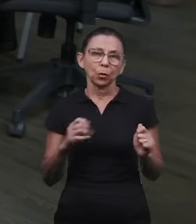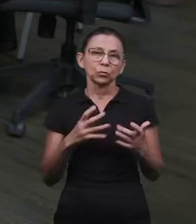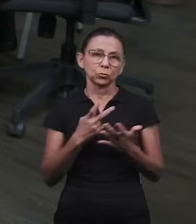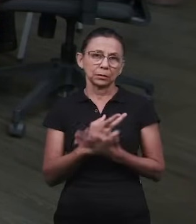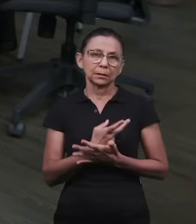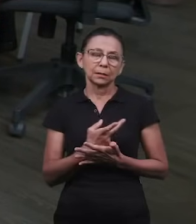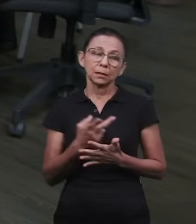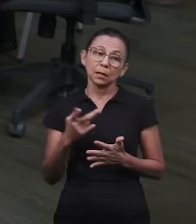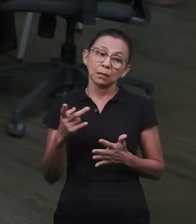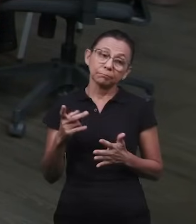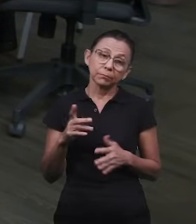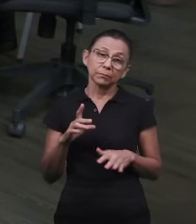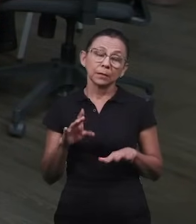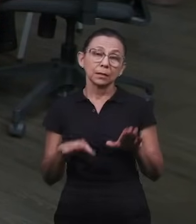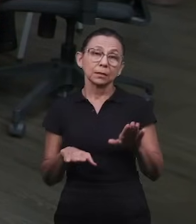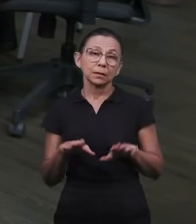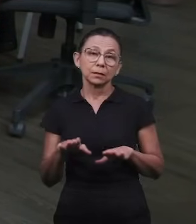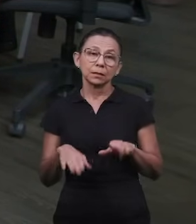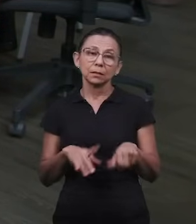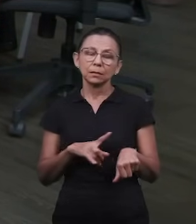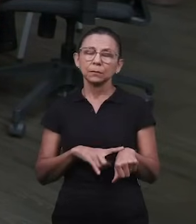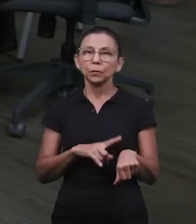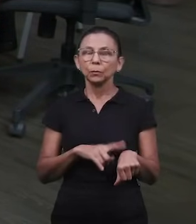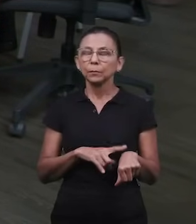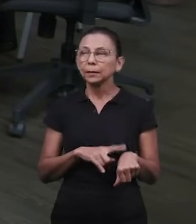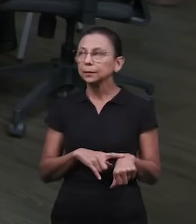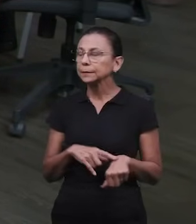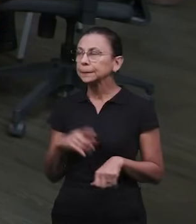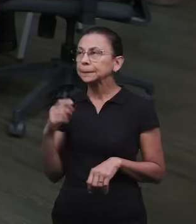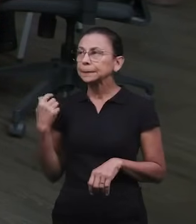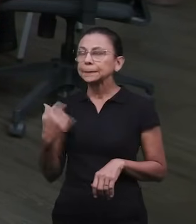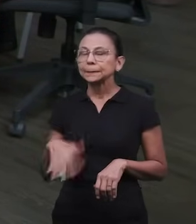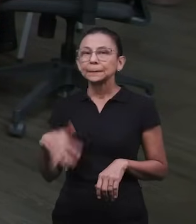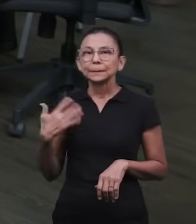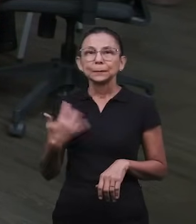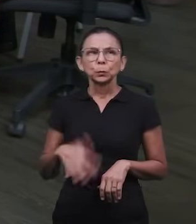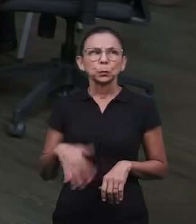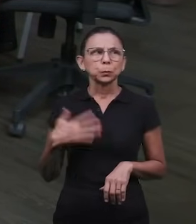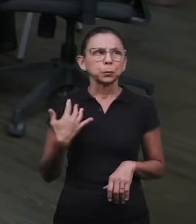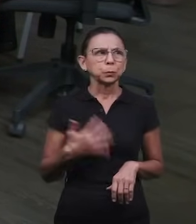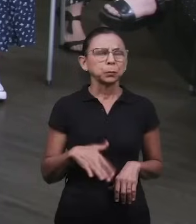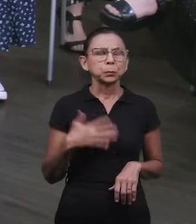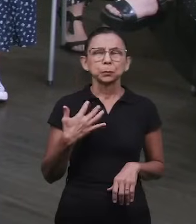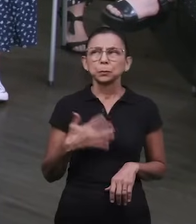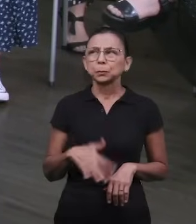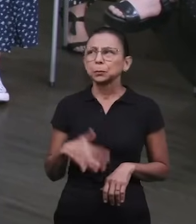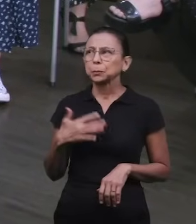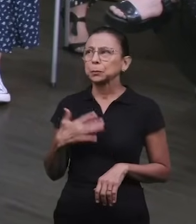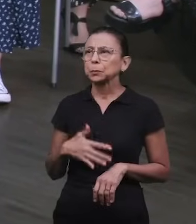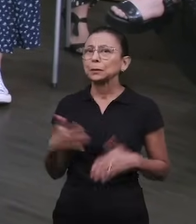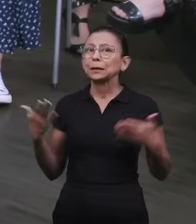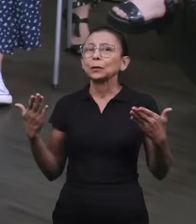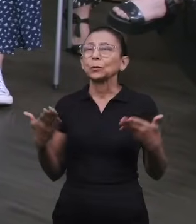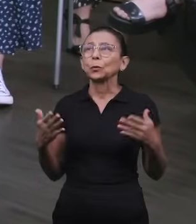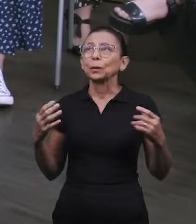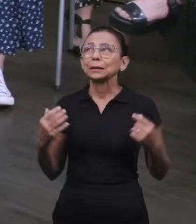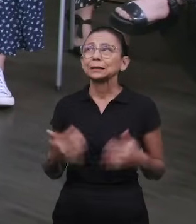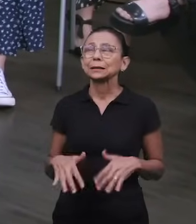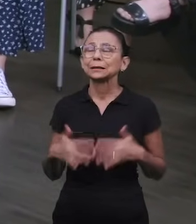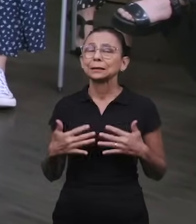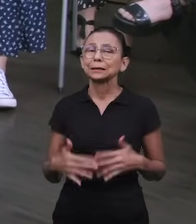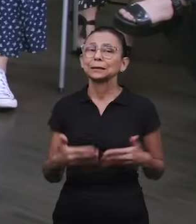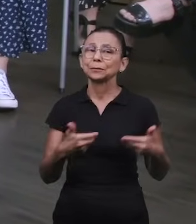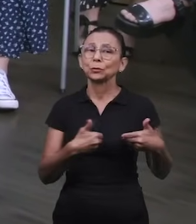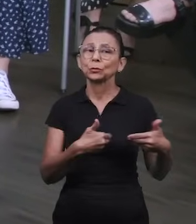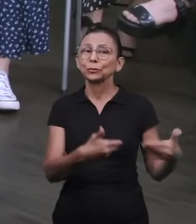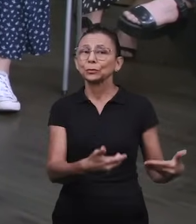situações, num caso como esse que vocês falaram aqui, em situações que você não vê saída. E eu faço o quê? Vai